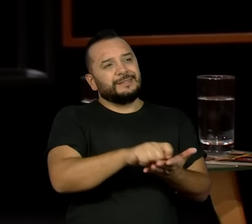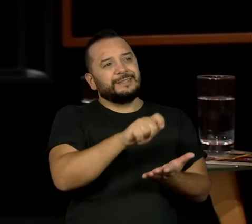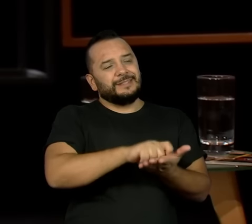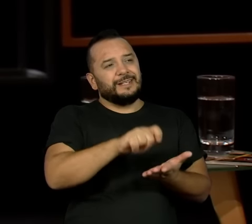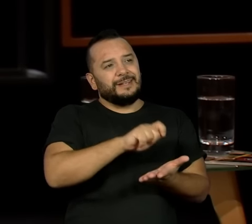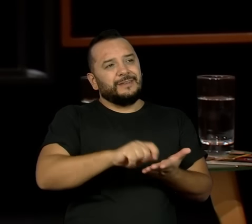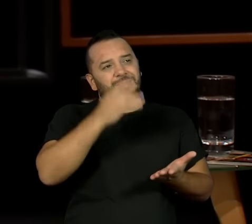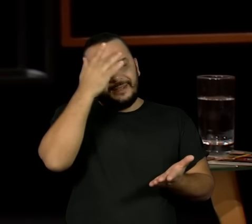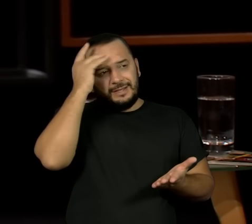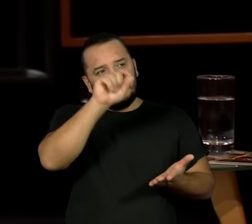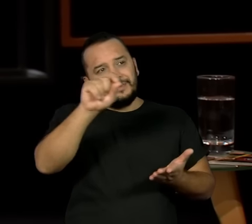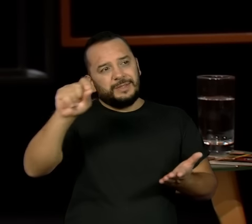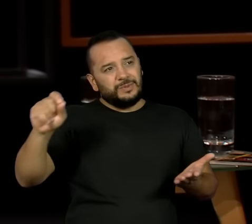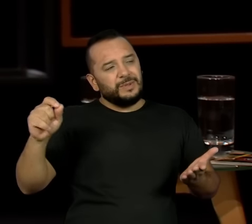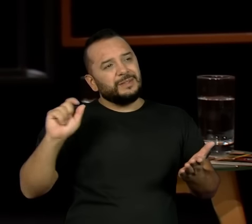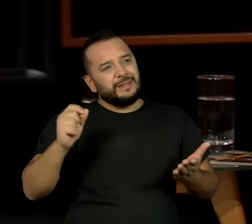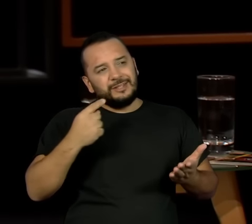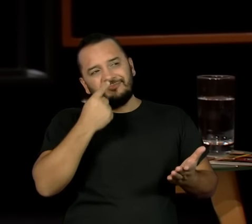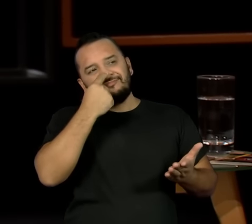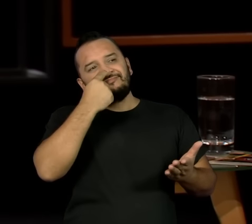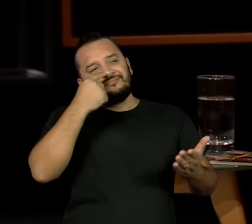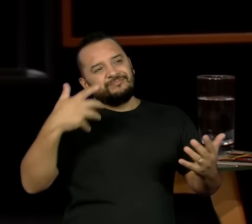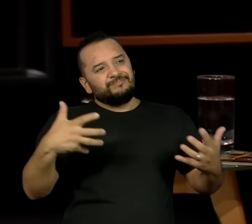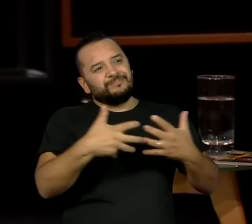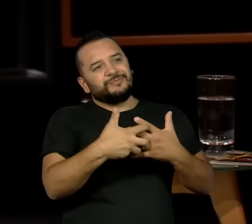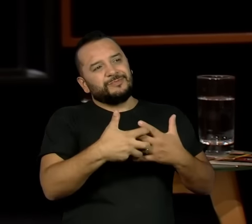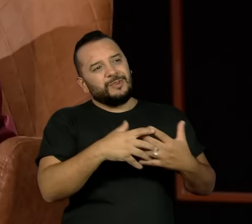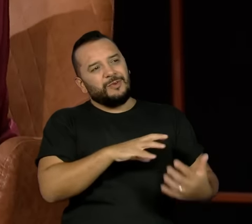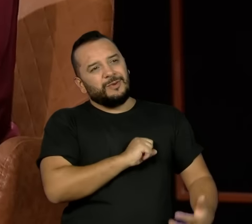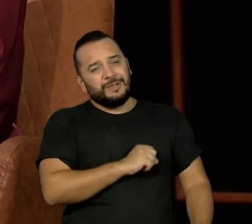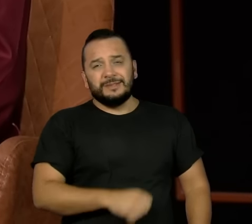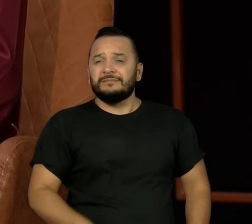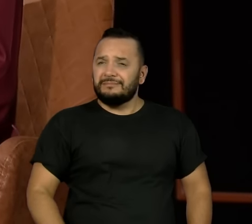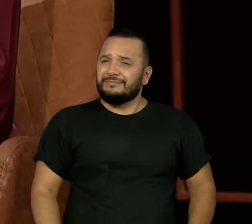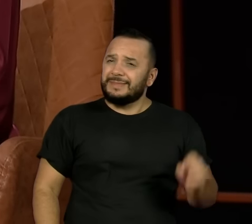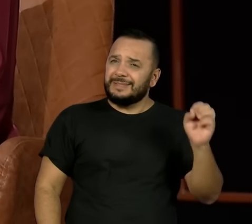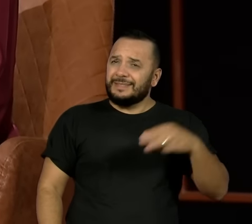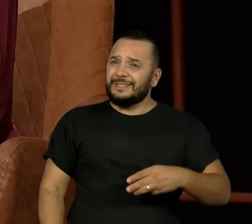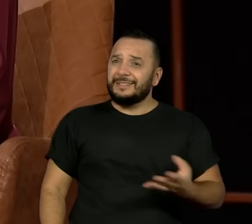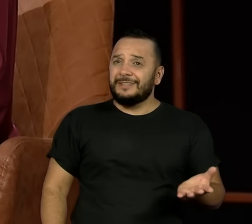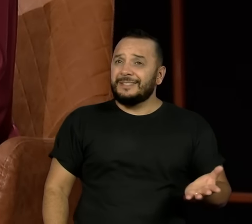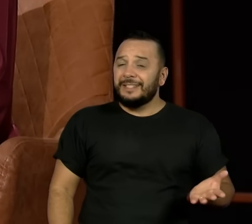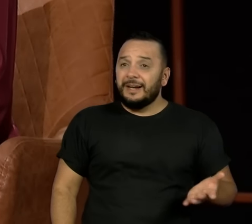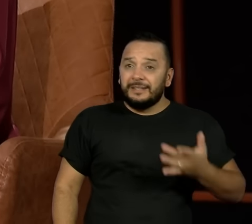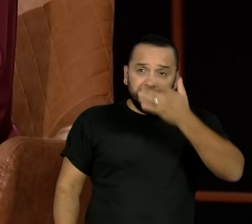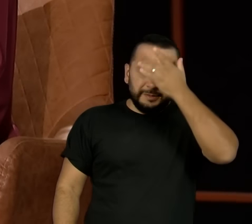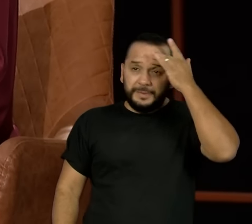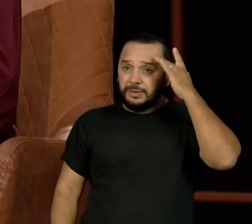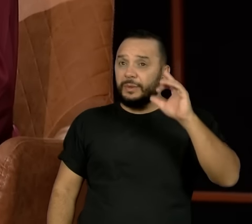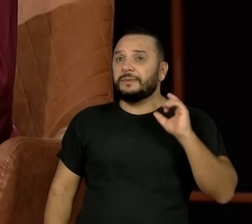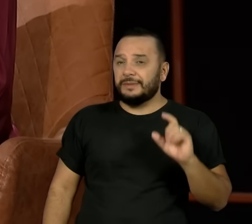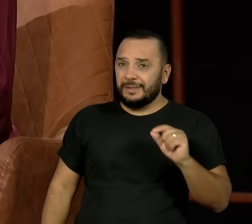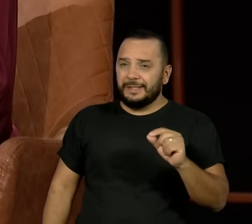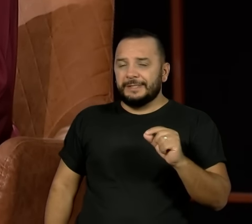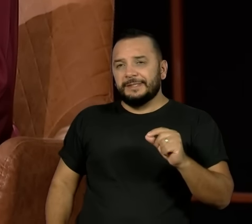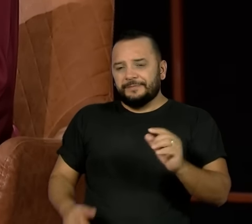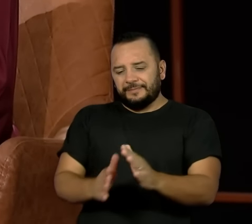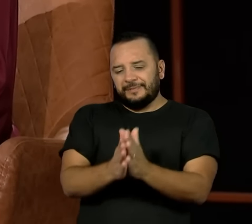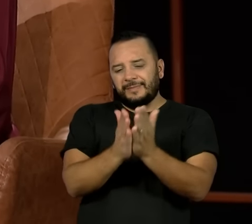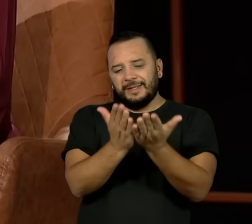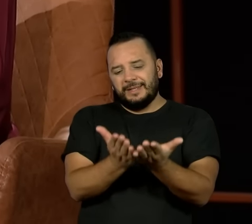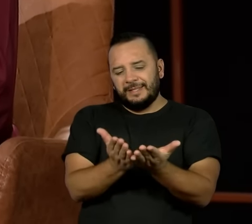pessoas se identifiquem. Fala um pouco sobre isso. Claro, a identificação é muito importante